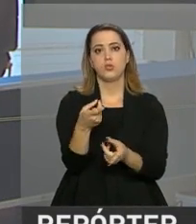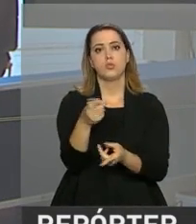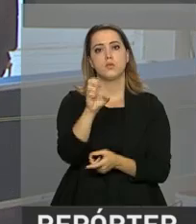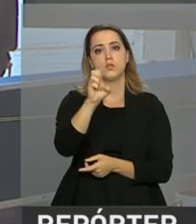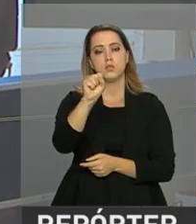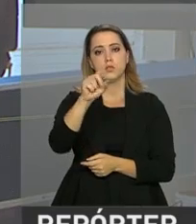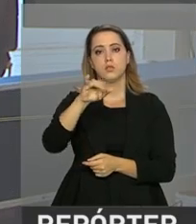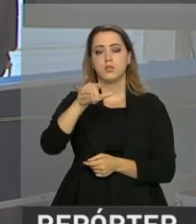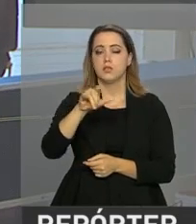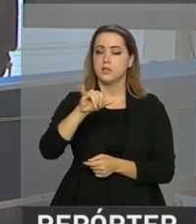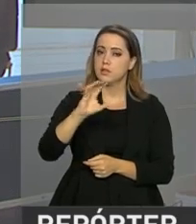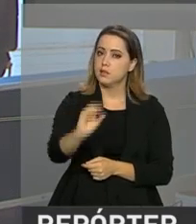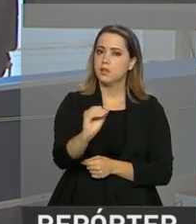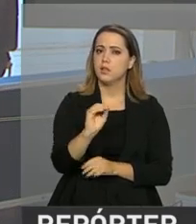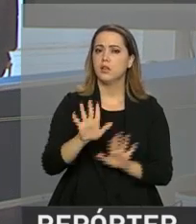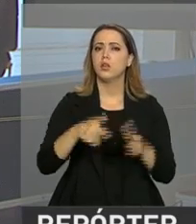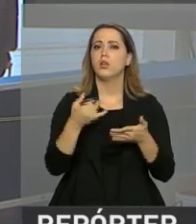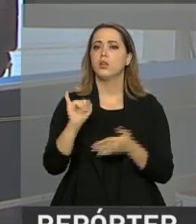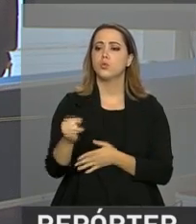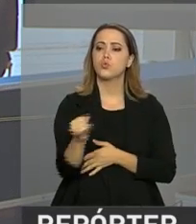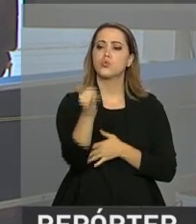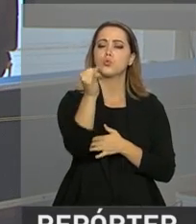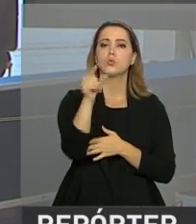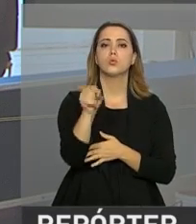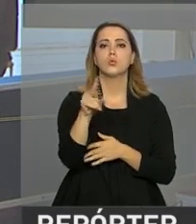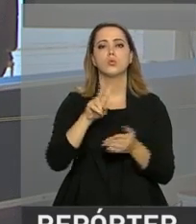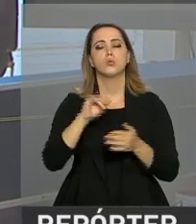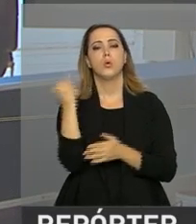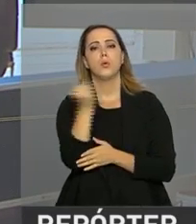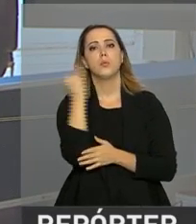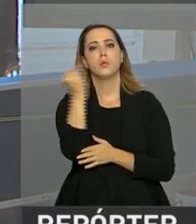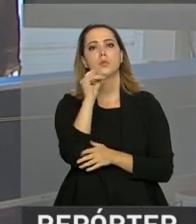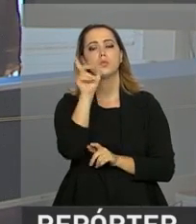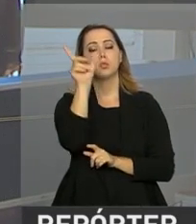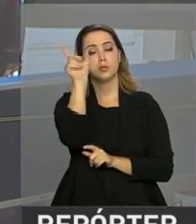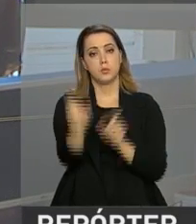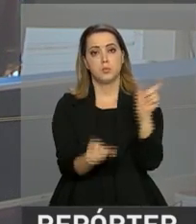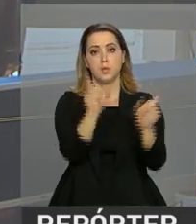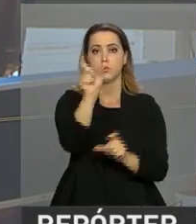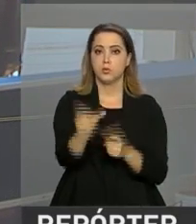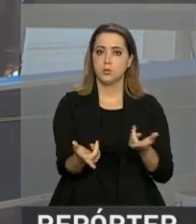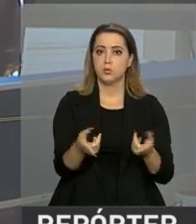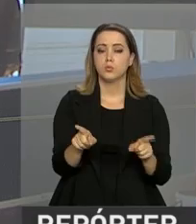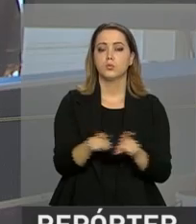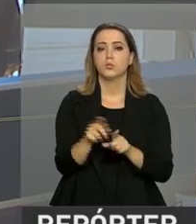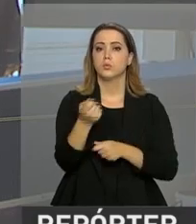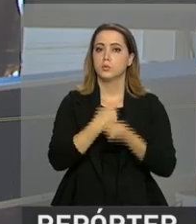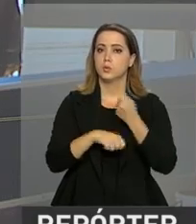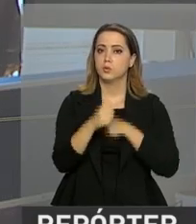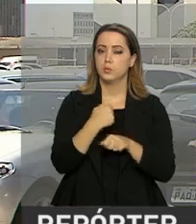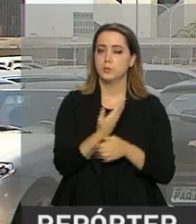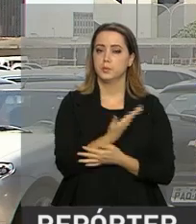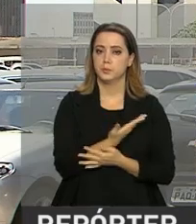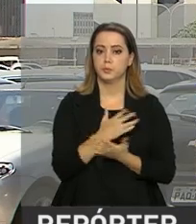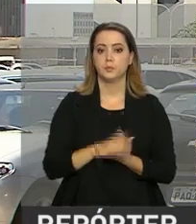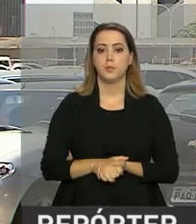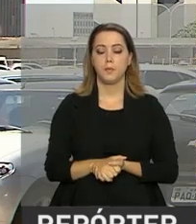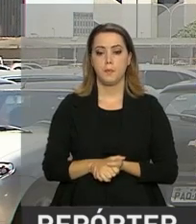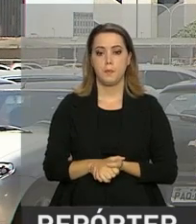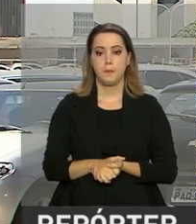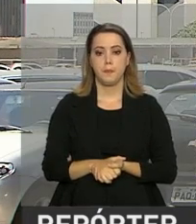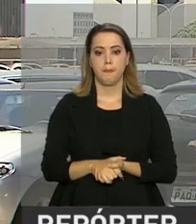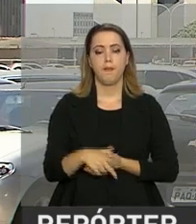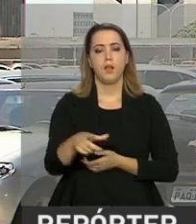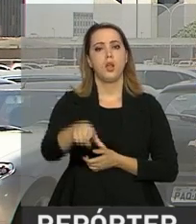dos juros na vida do cidadão comum e para a economia brasileira? Quem explica é a repórter Luana Karen.